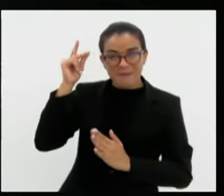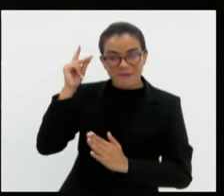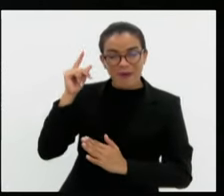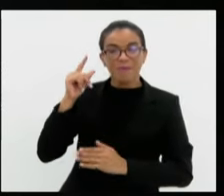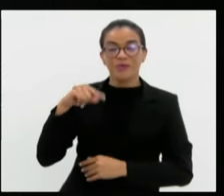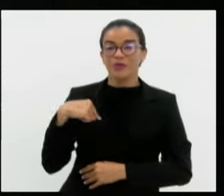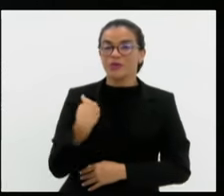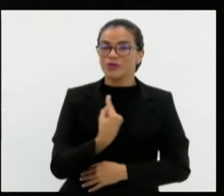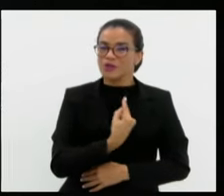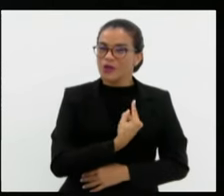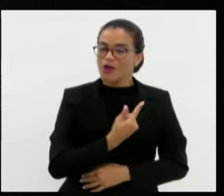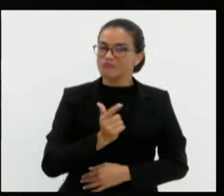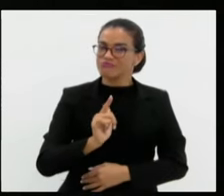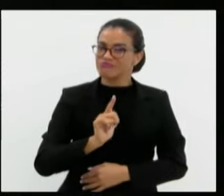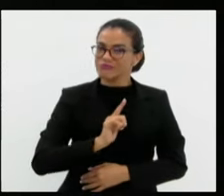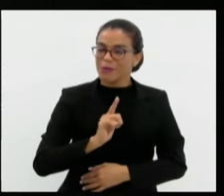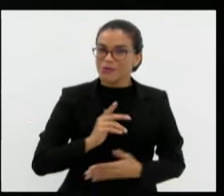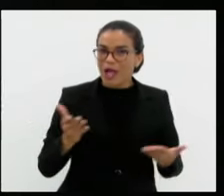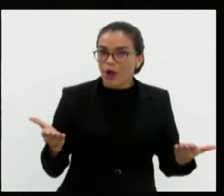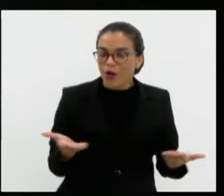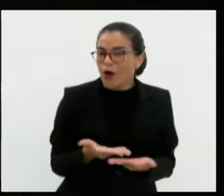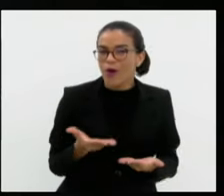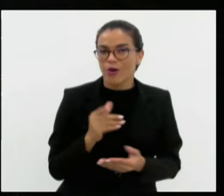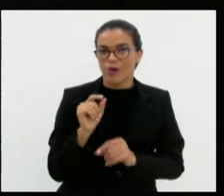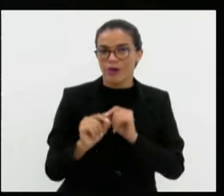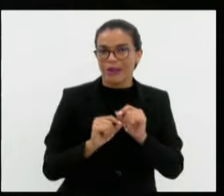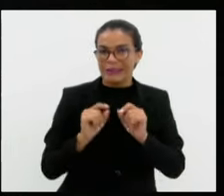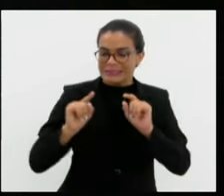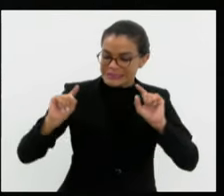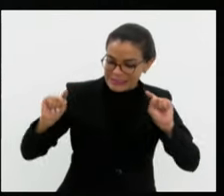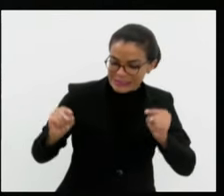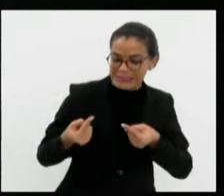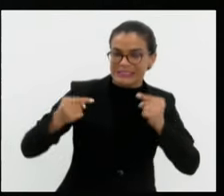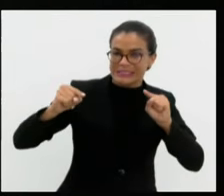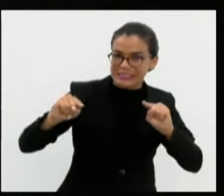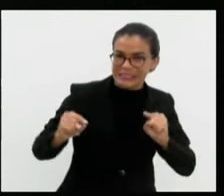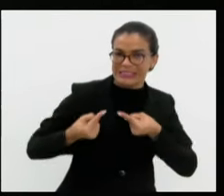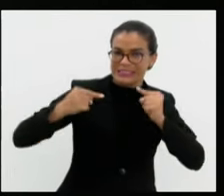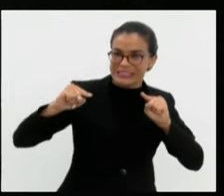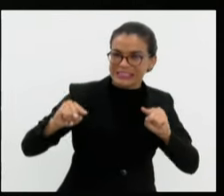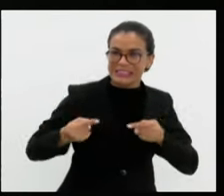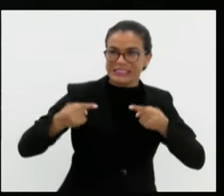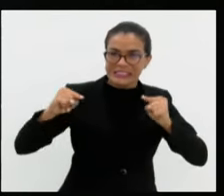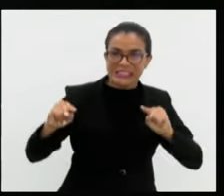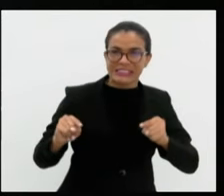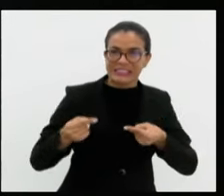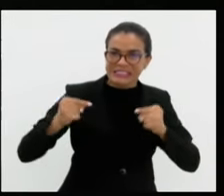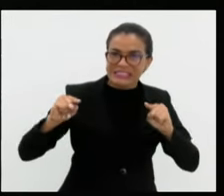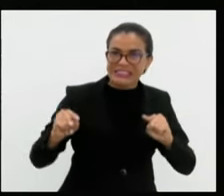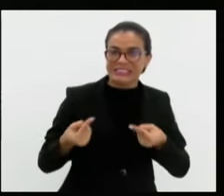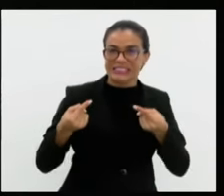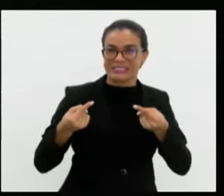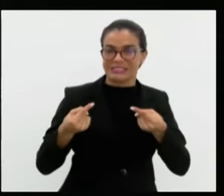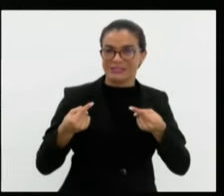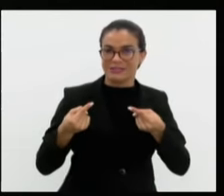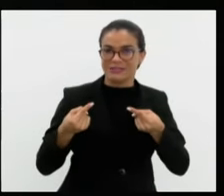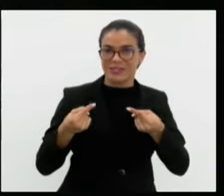nós estamos tendo que nos deparar a todo momento com desafios como esse, sem